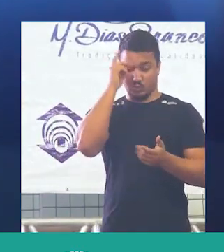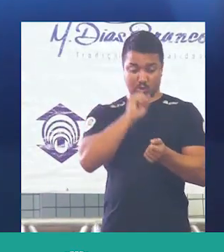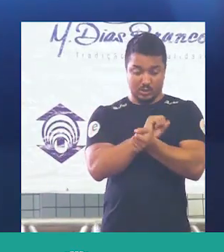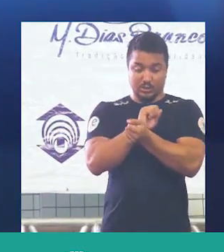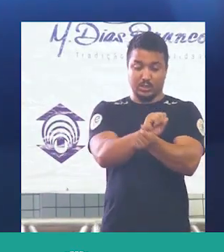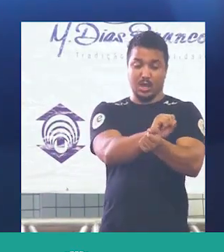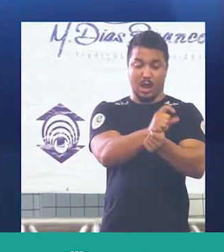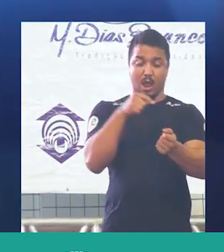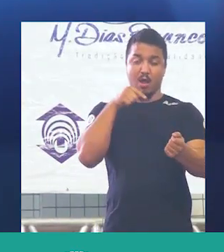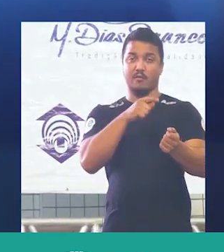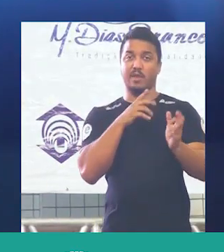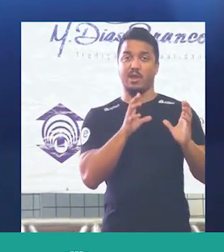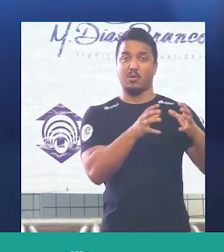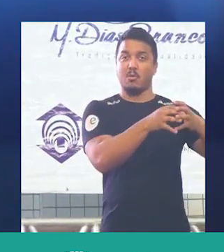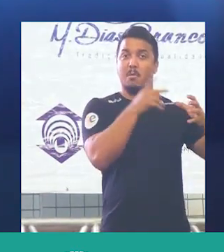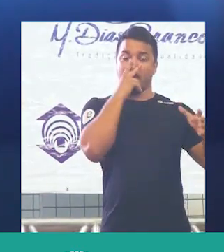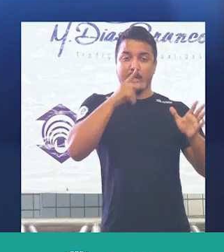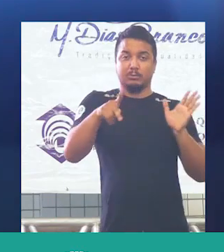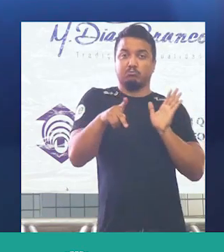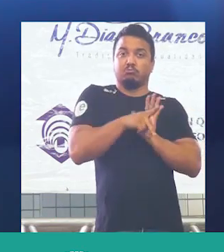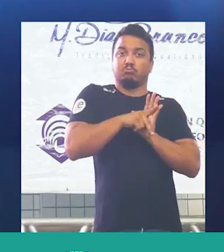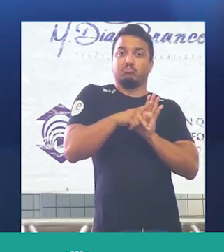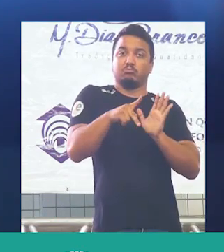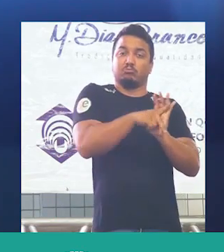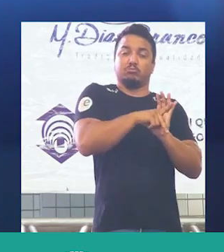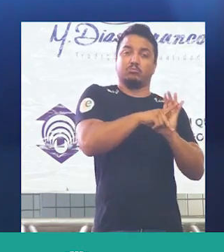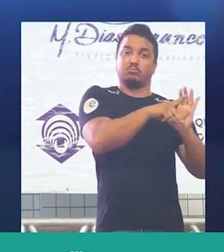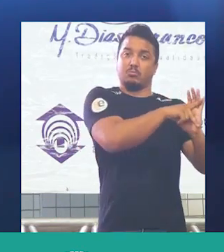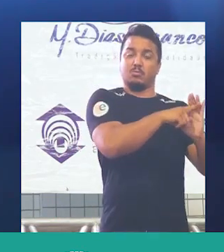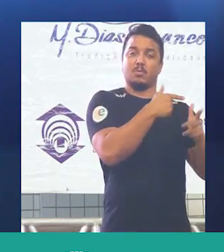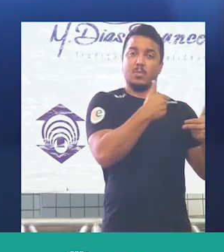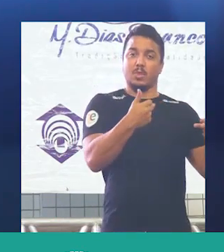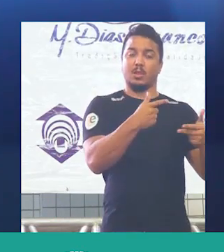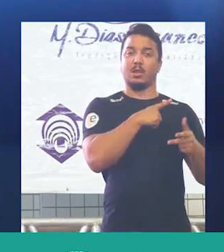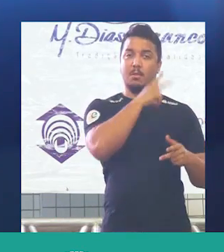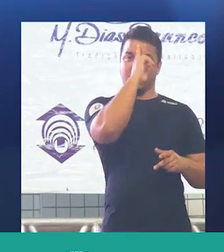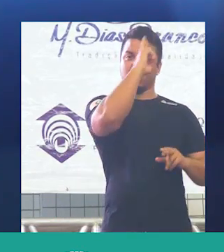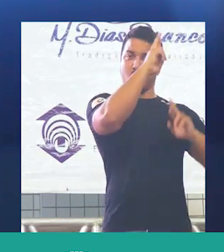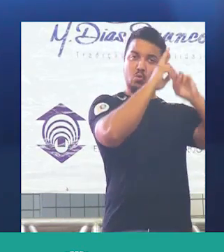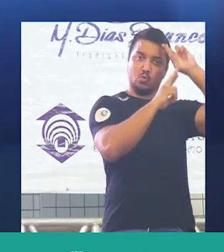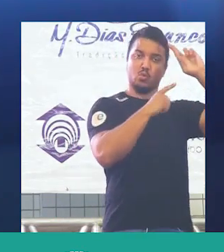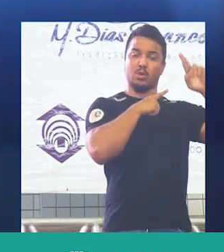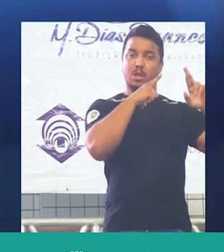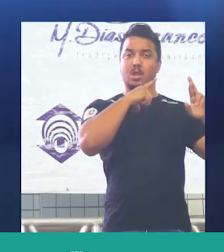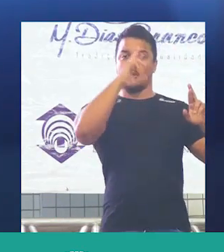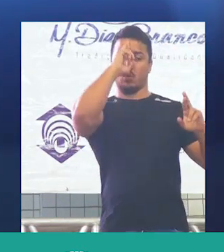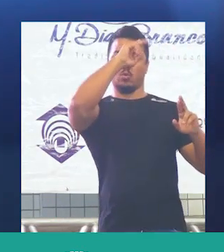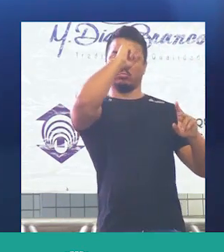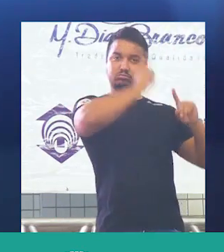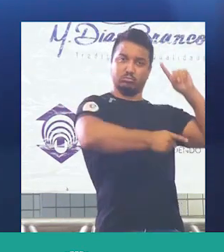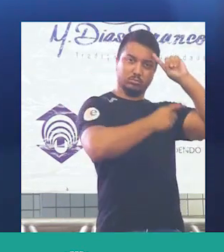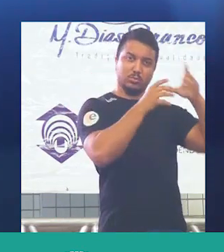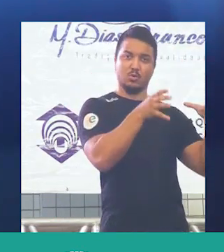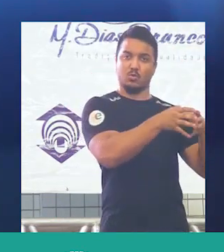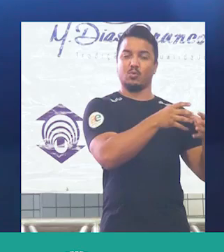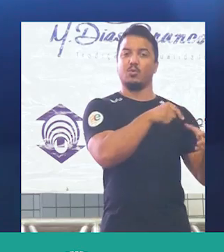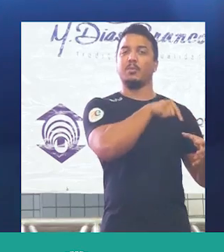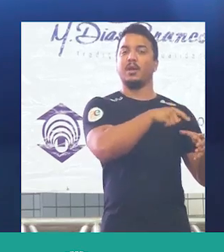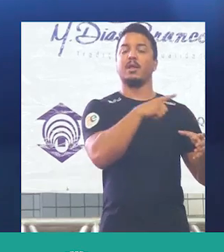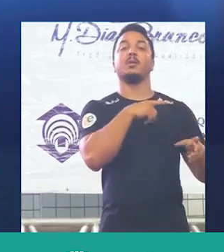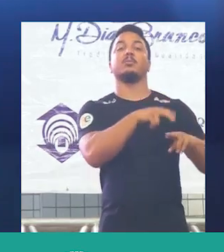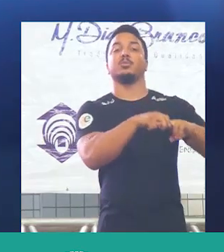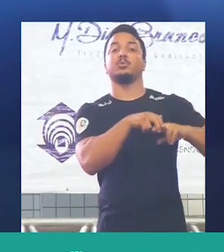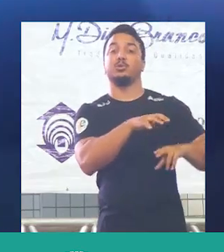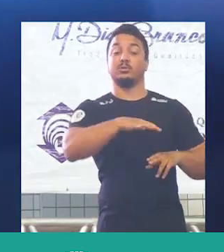eram considerados propriedades. Os escravos, eles eram considerados propriedades dos seus donos. E dessa